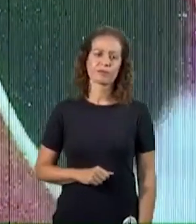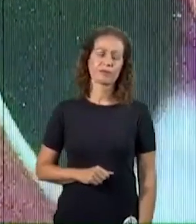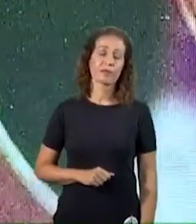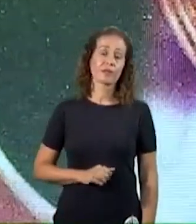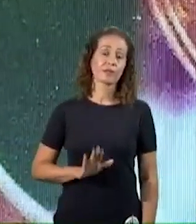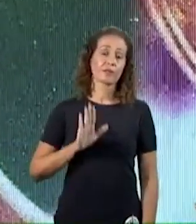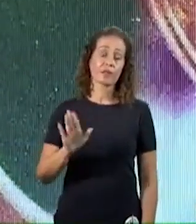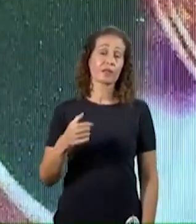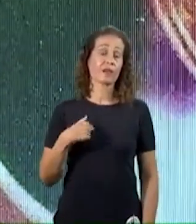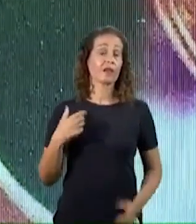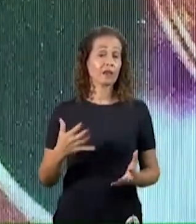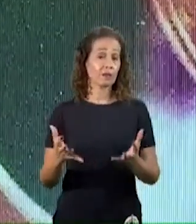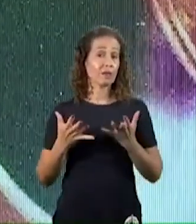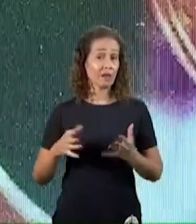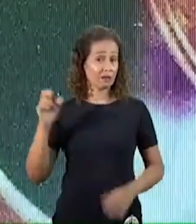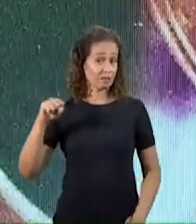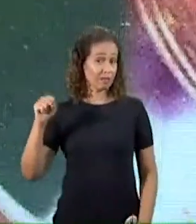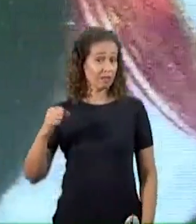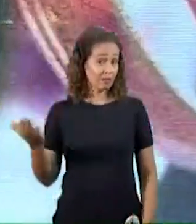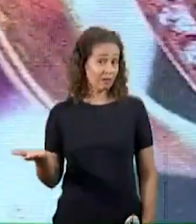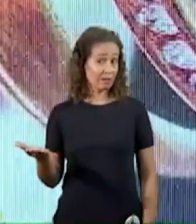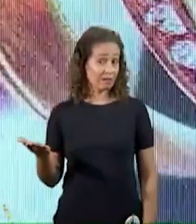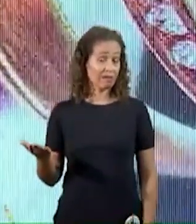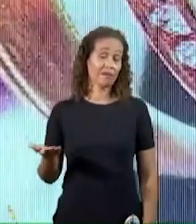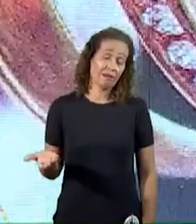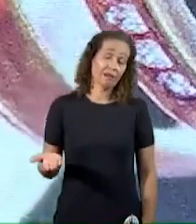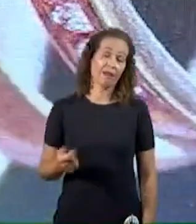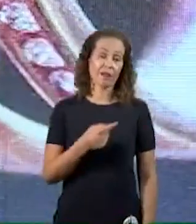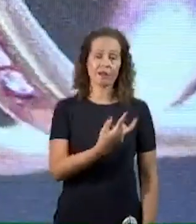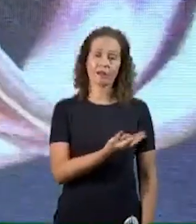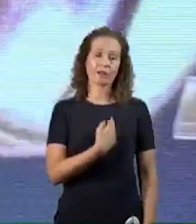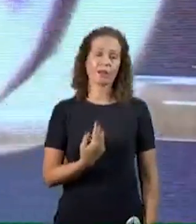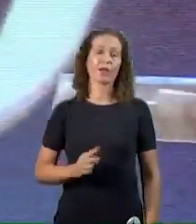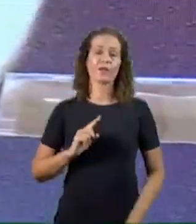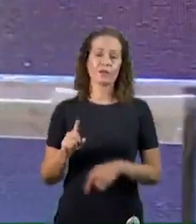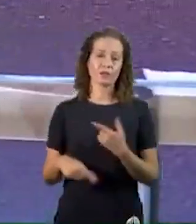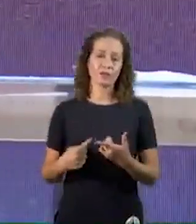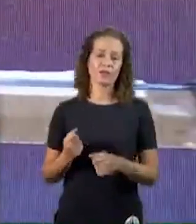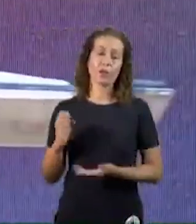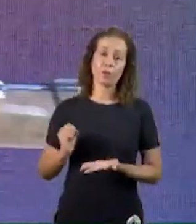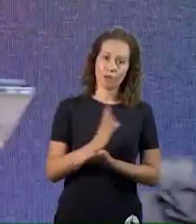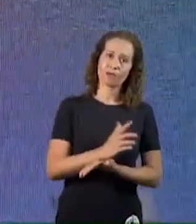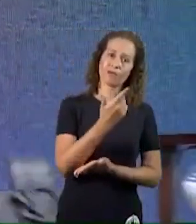Mas é eu que quero, sim ou não? Sim. Ela não responde, no outro dia eu mando de novo, ela é